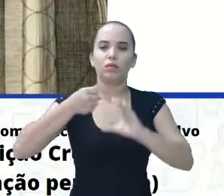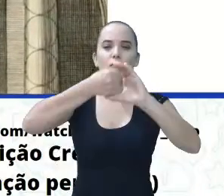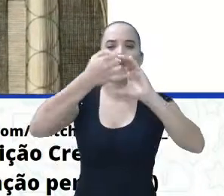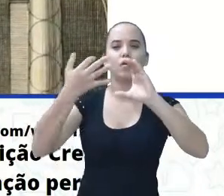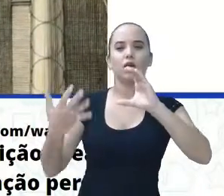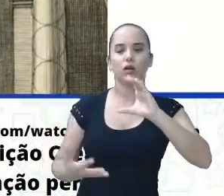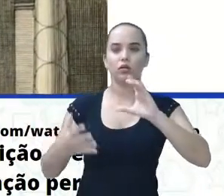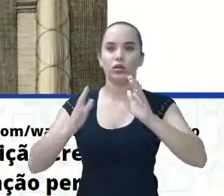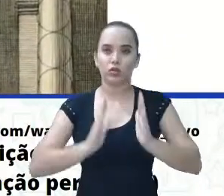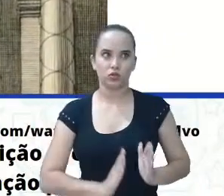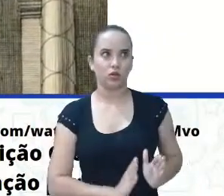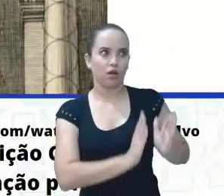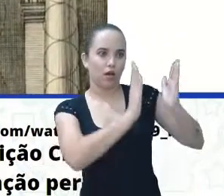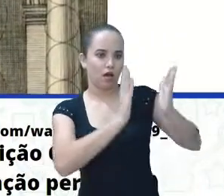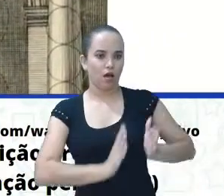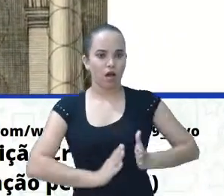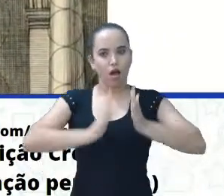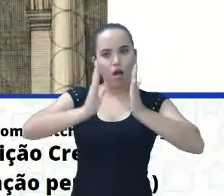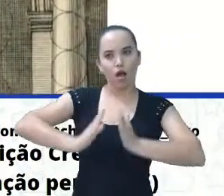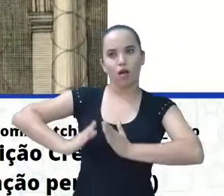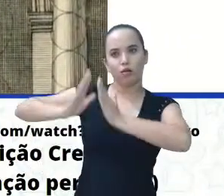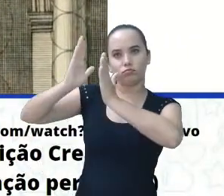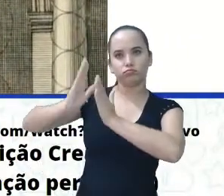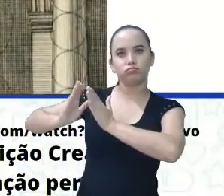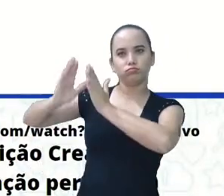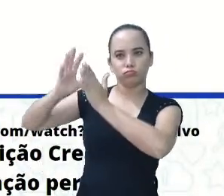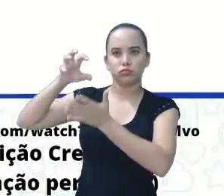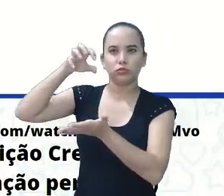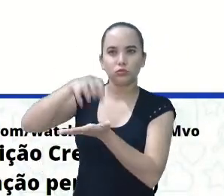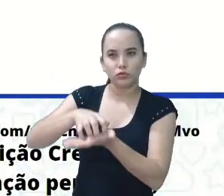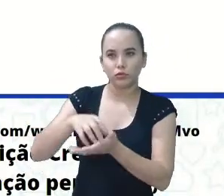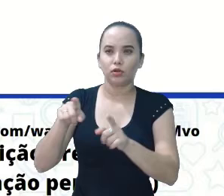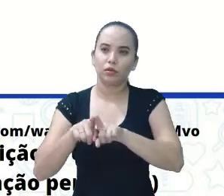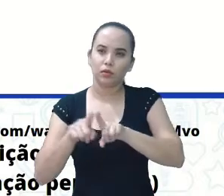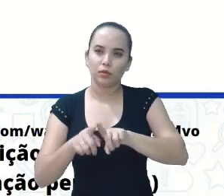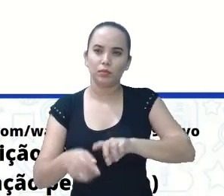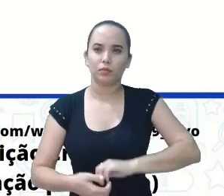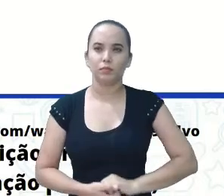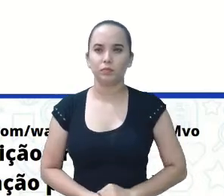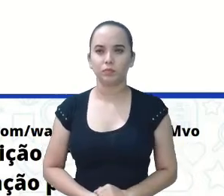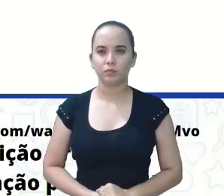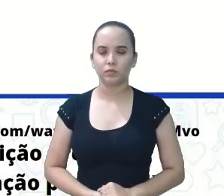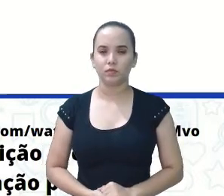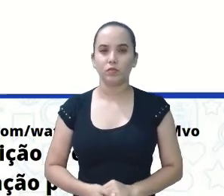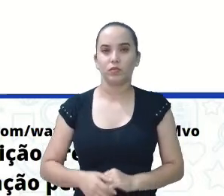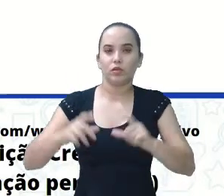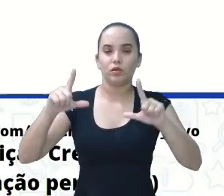características centrais as ordens de colunas e a tríade vitruviana.